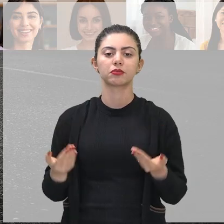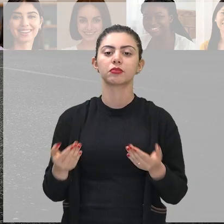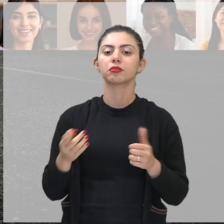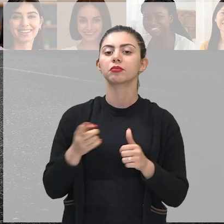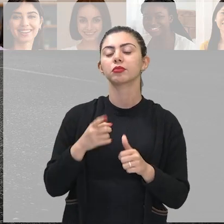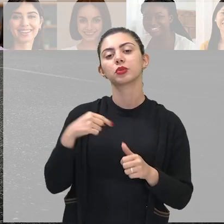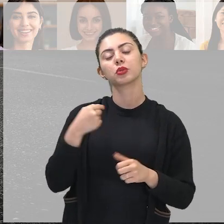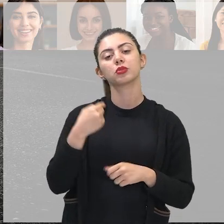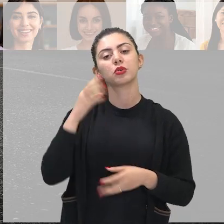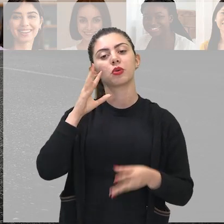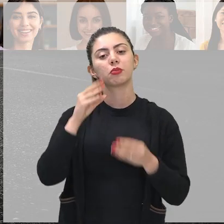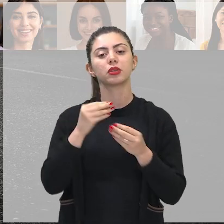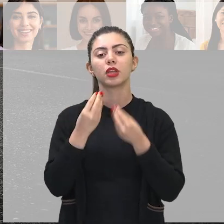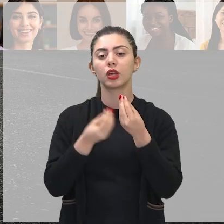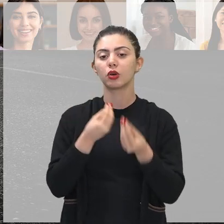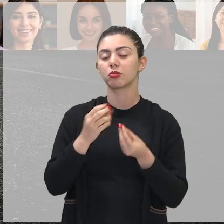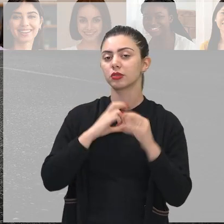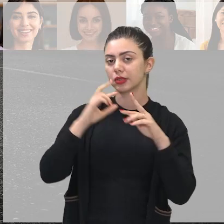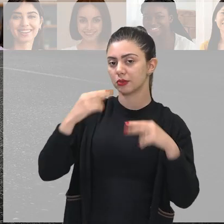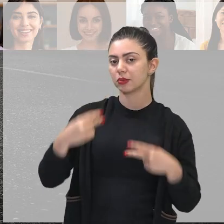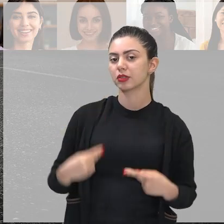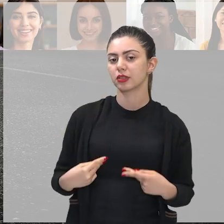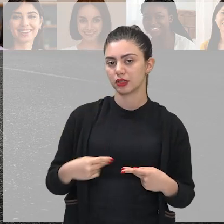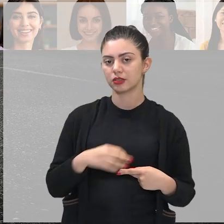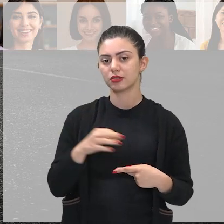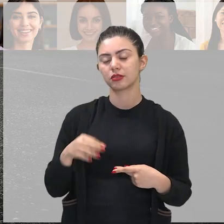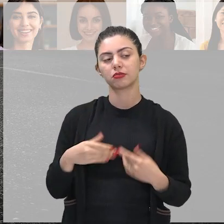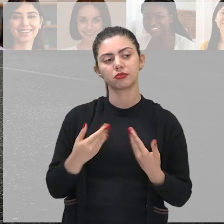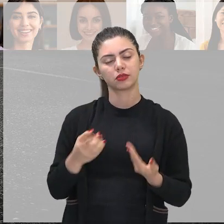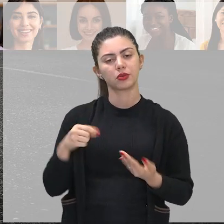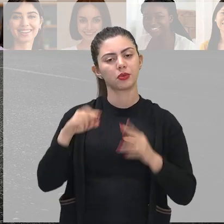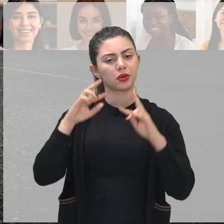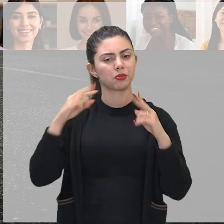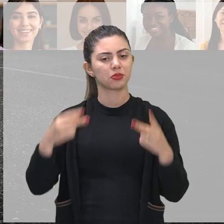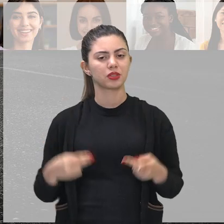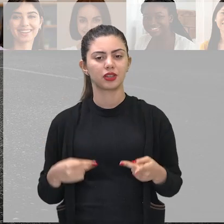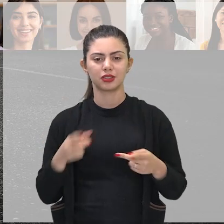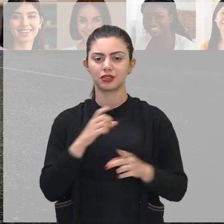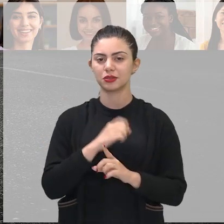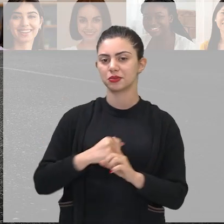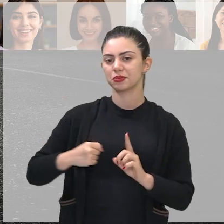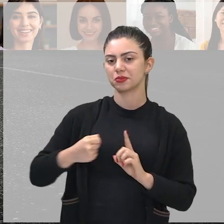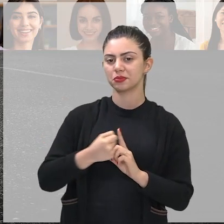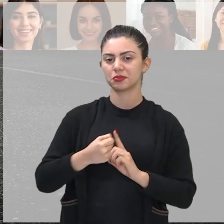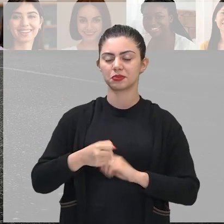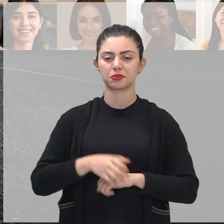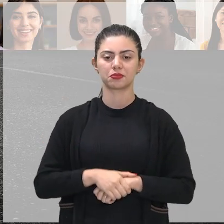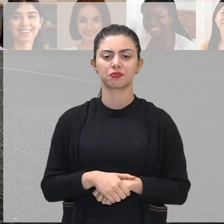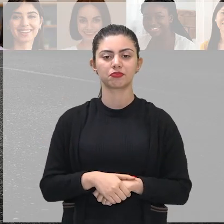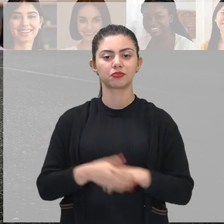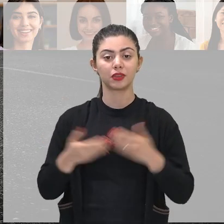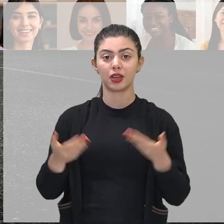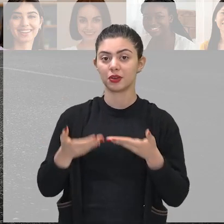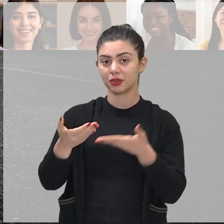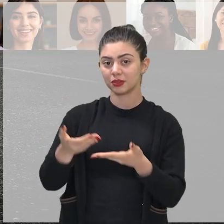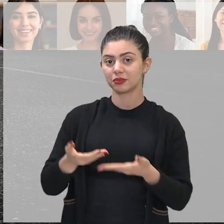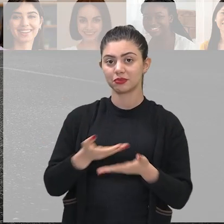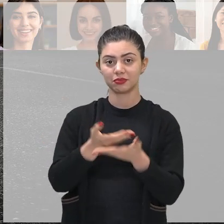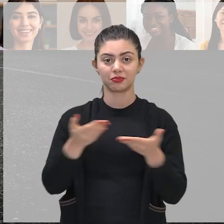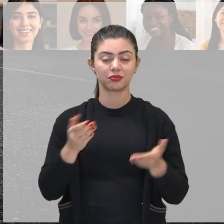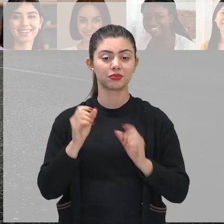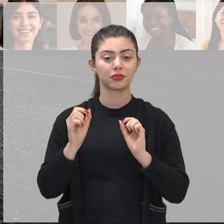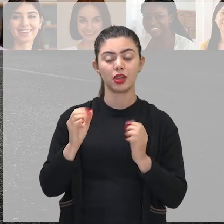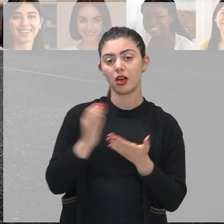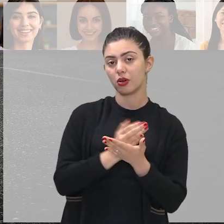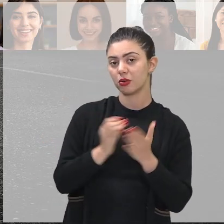compreender melhor a dimensão da humanidade. Uma humanidade que é essa grande comunidade humana. Tá? Então, quero te convidar para